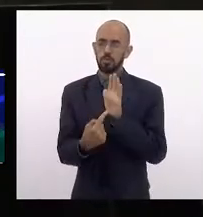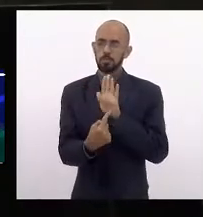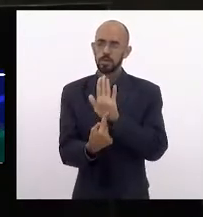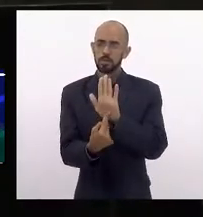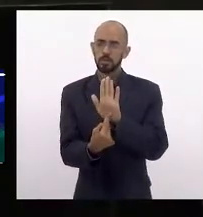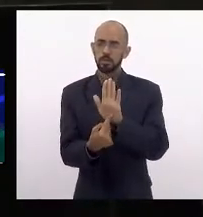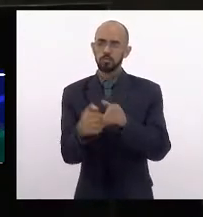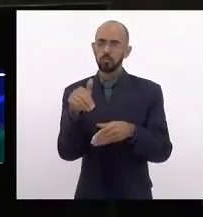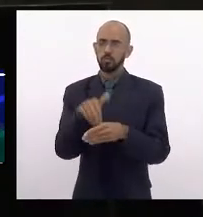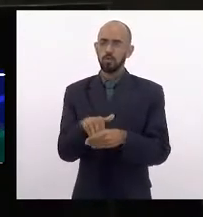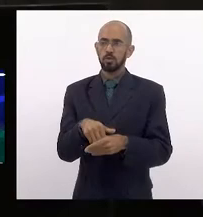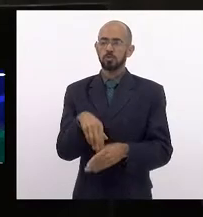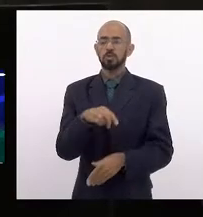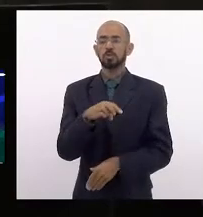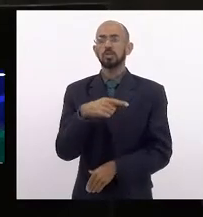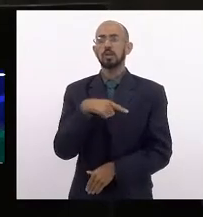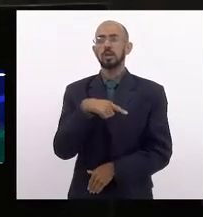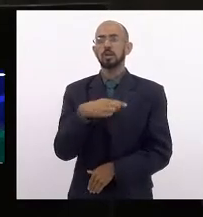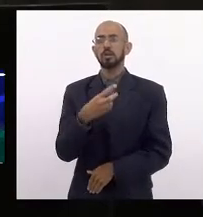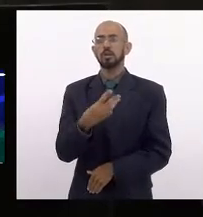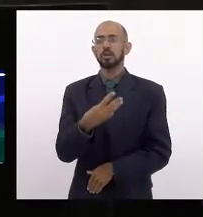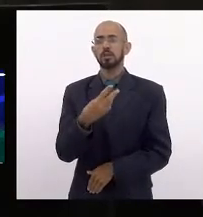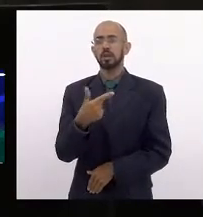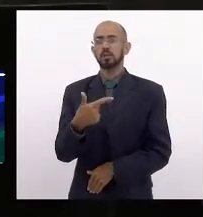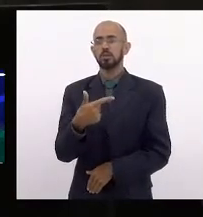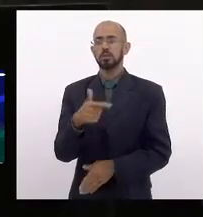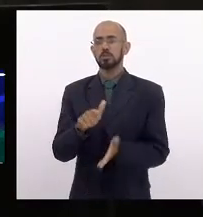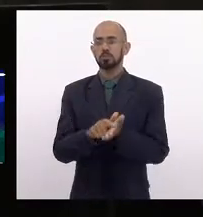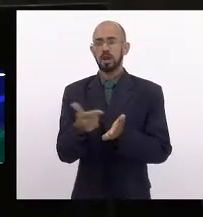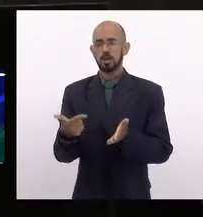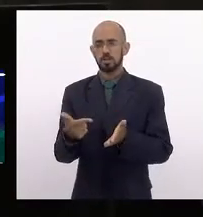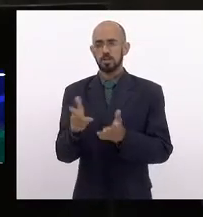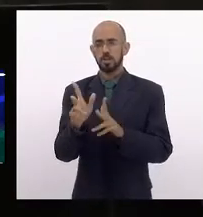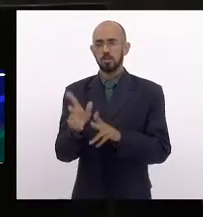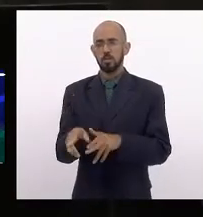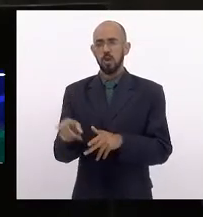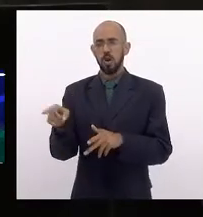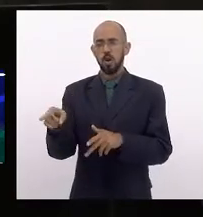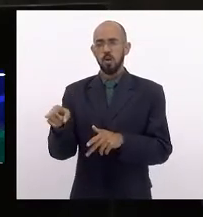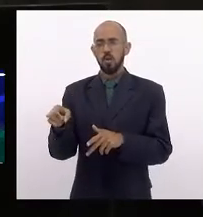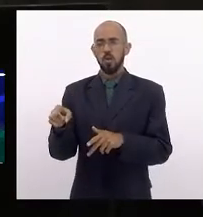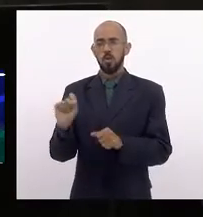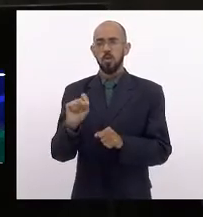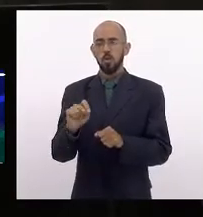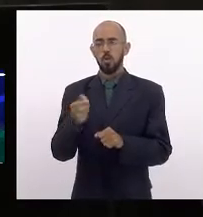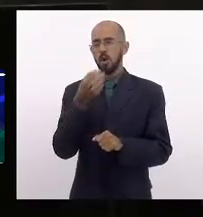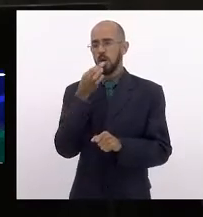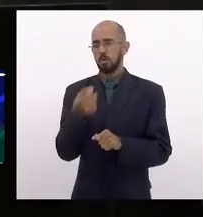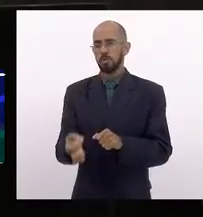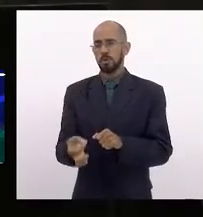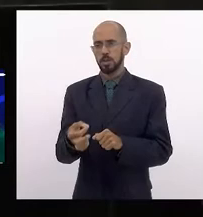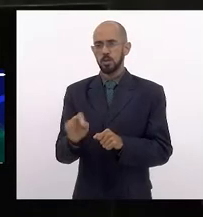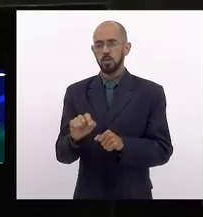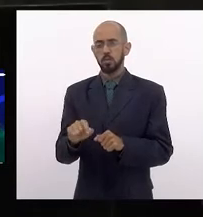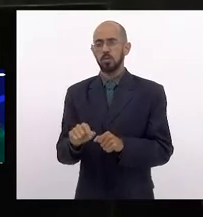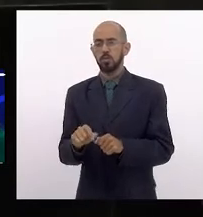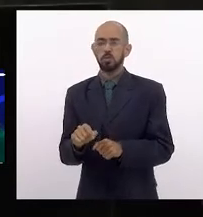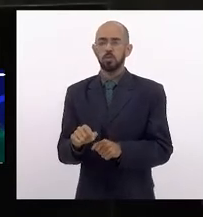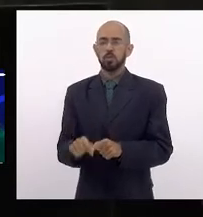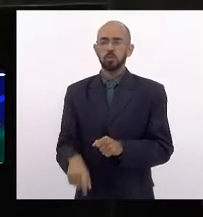tem 32 páginas na mesma linha e do parecer prévio